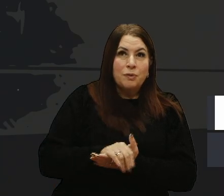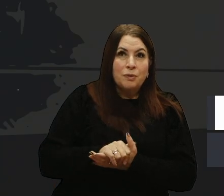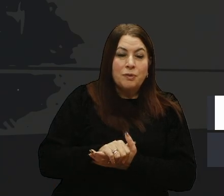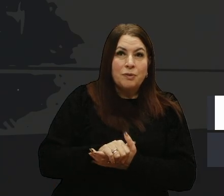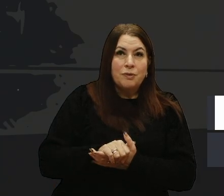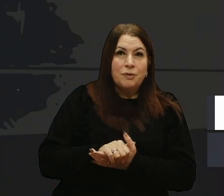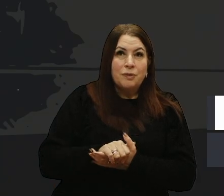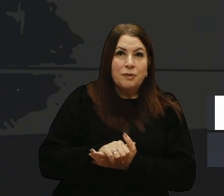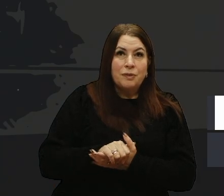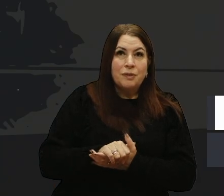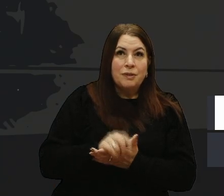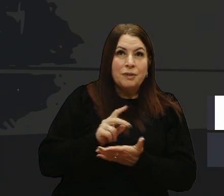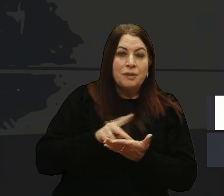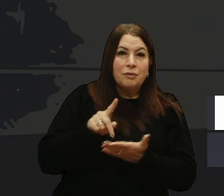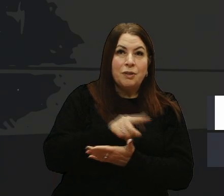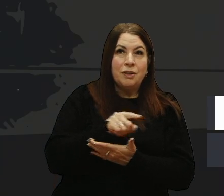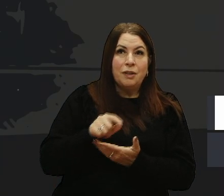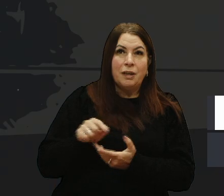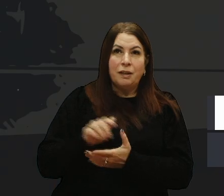É verdade. Tá.